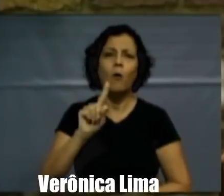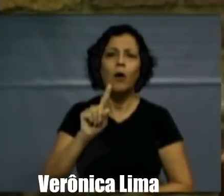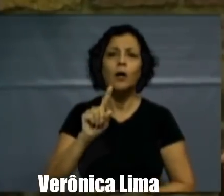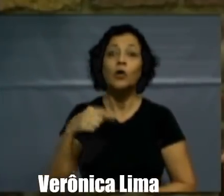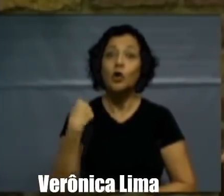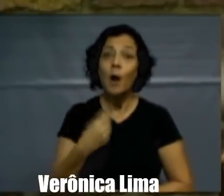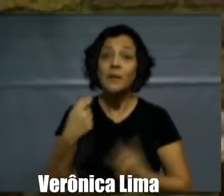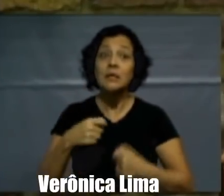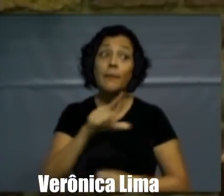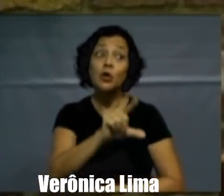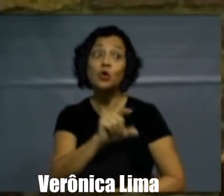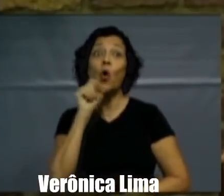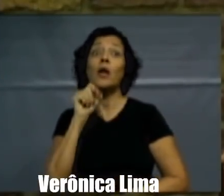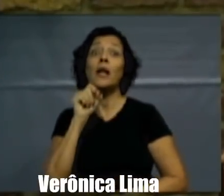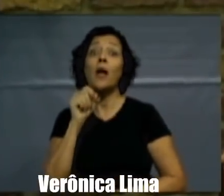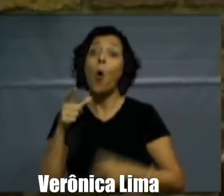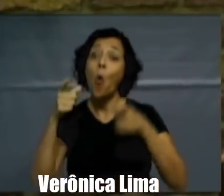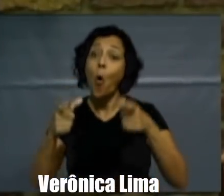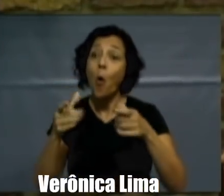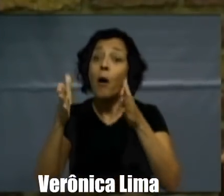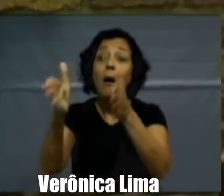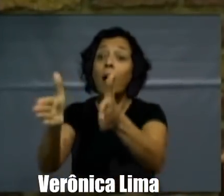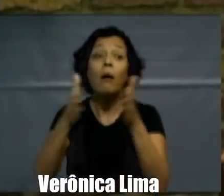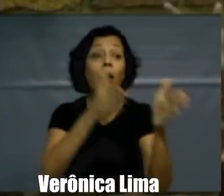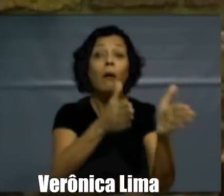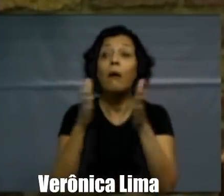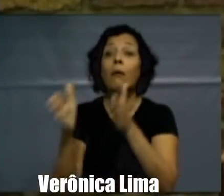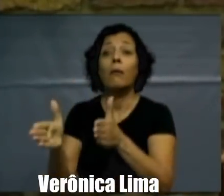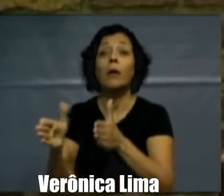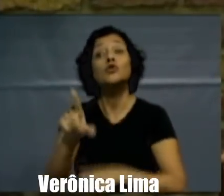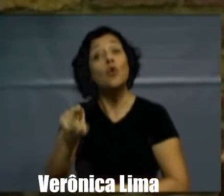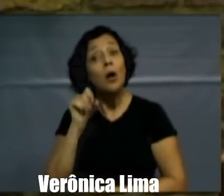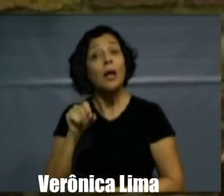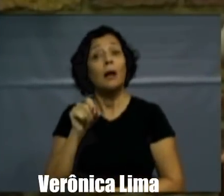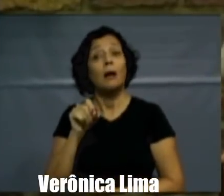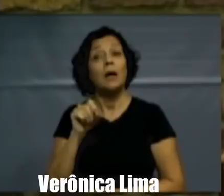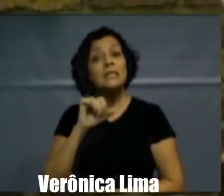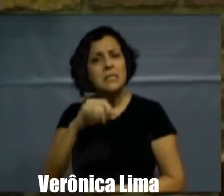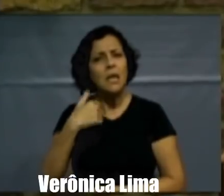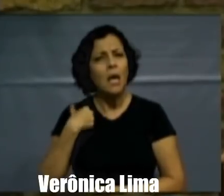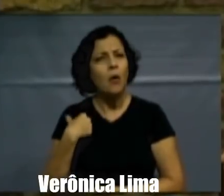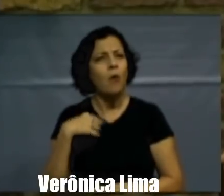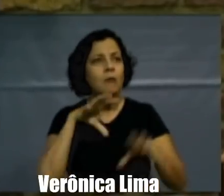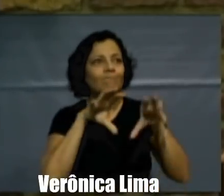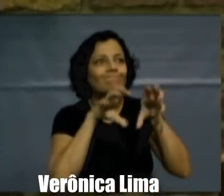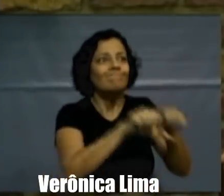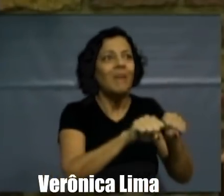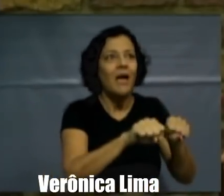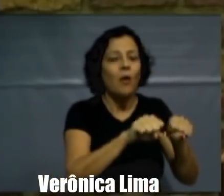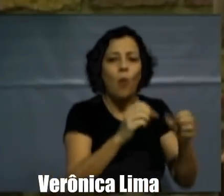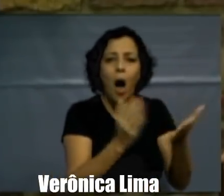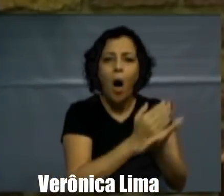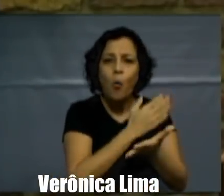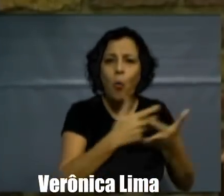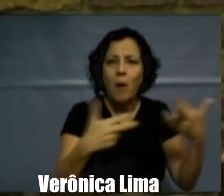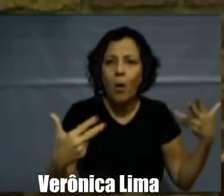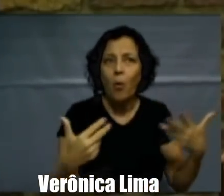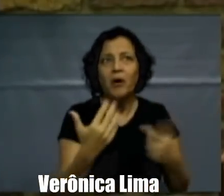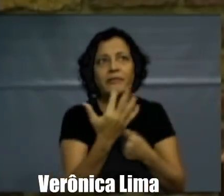que nós queremos, para onde vamos. E se eu ainda me apego a algum paramento, alguma coisa, vá para